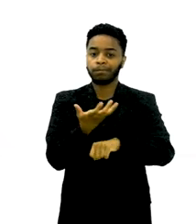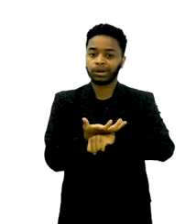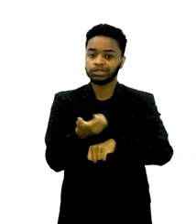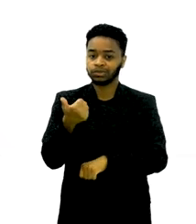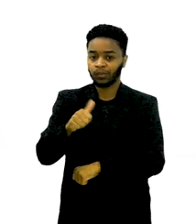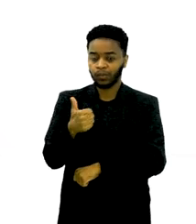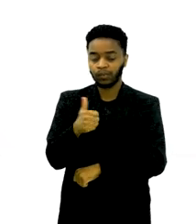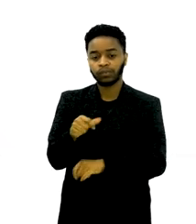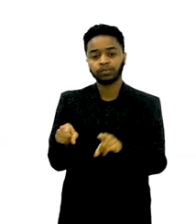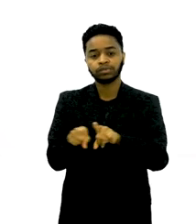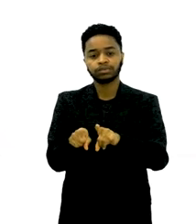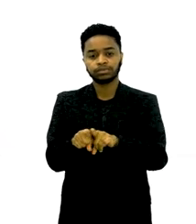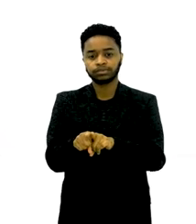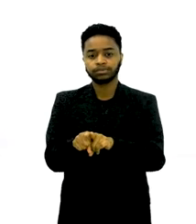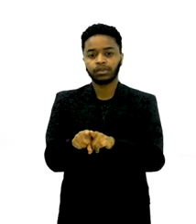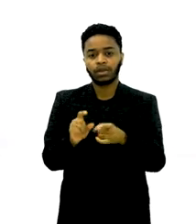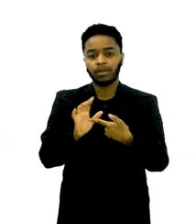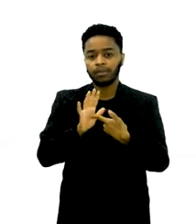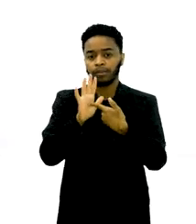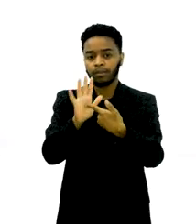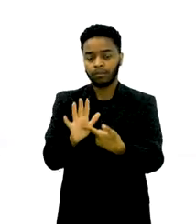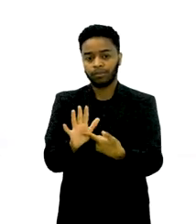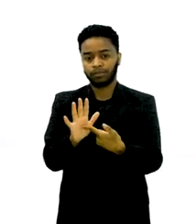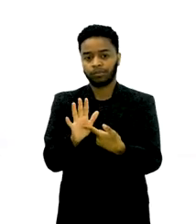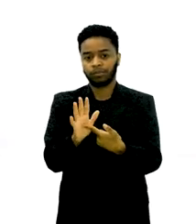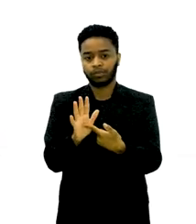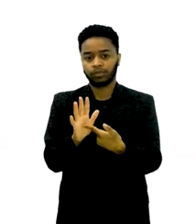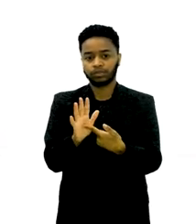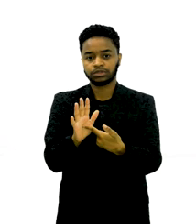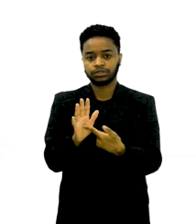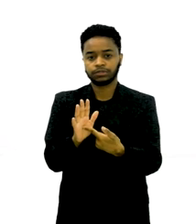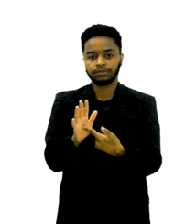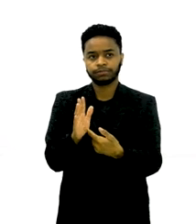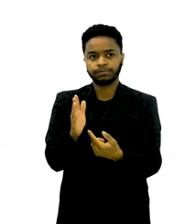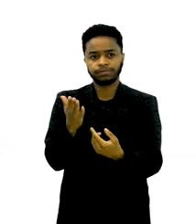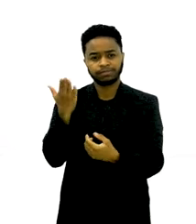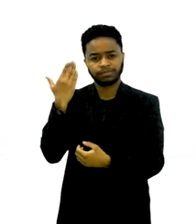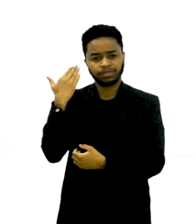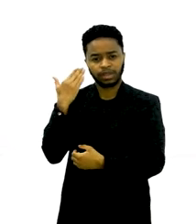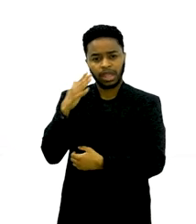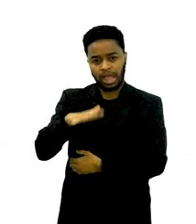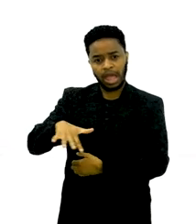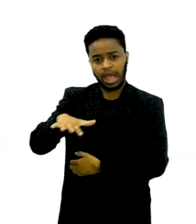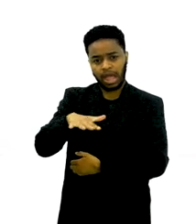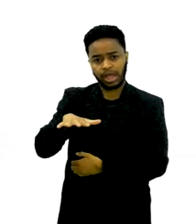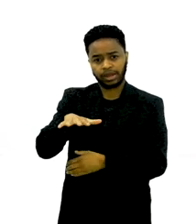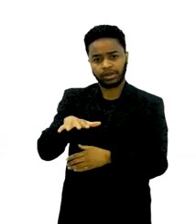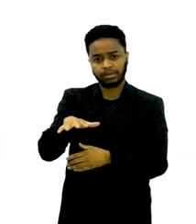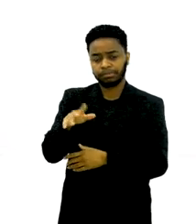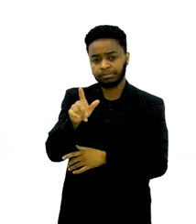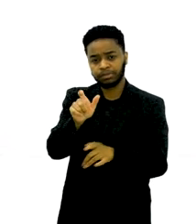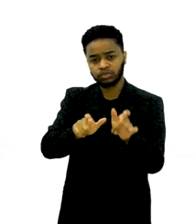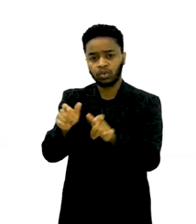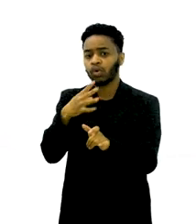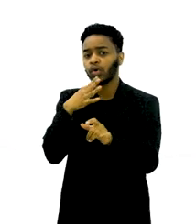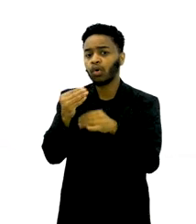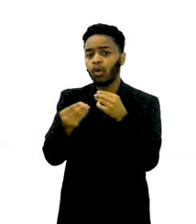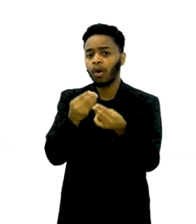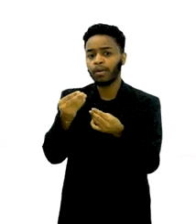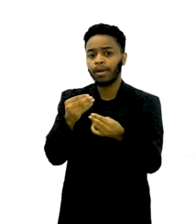11 Praça 11 da então eh eh conhecida como pequena África como etor do Prazer doos